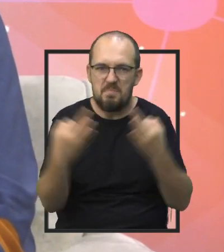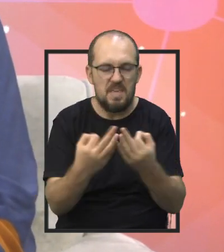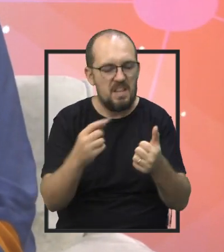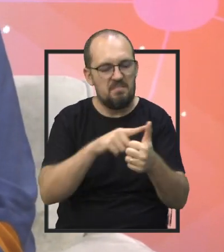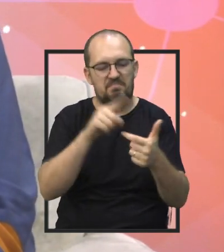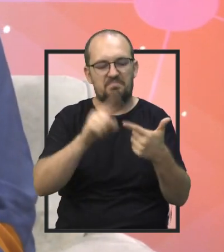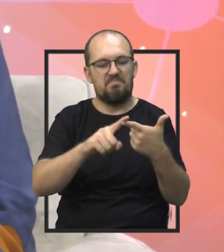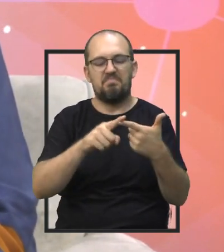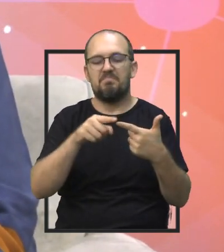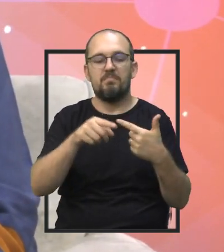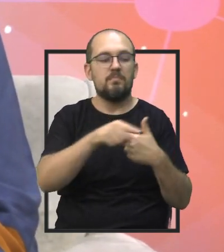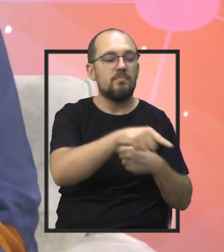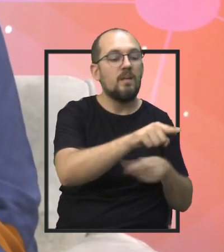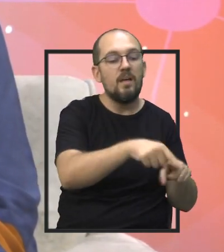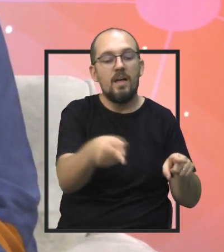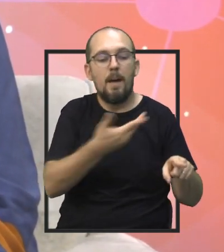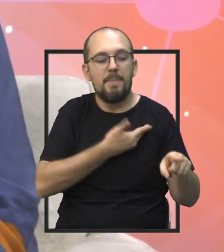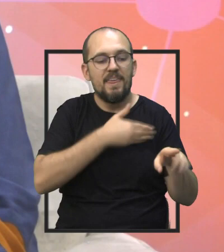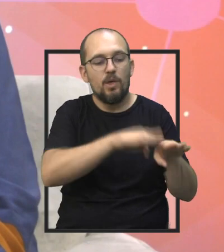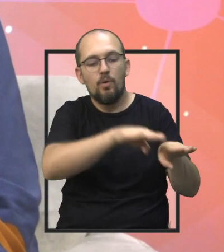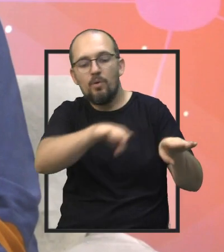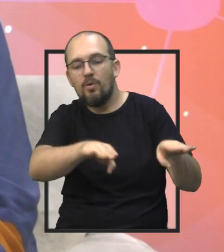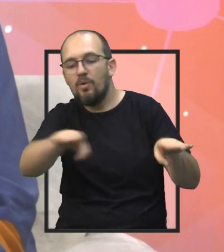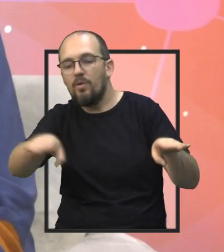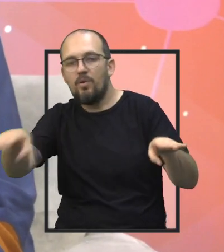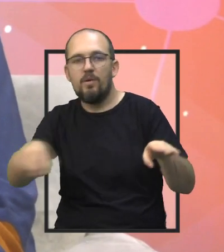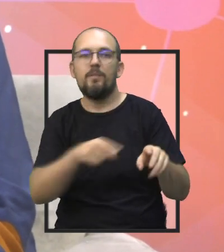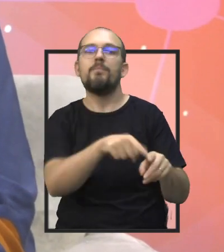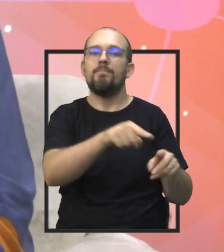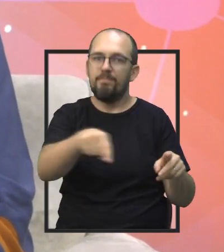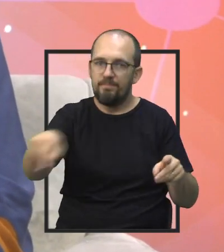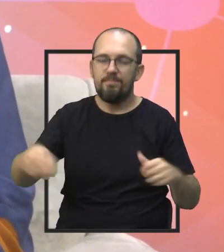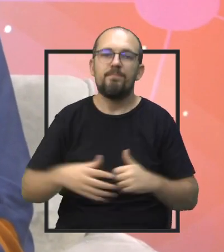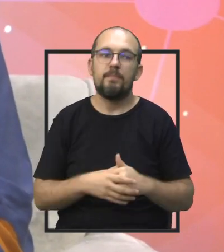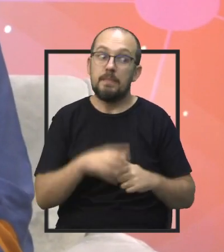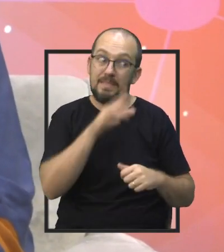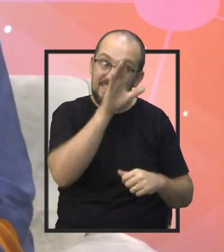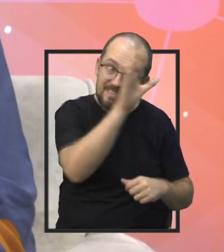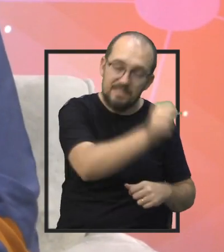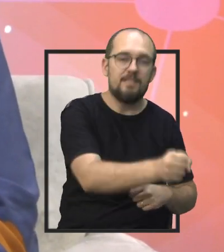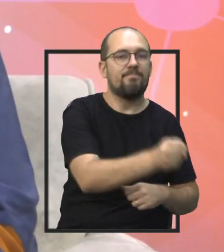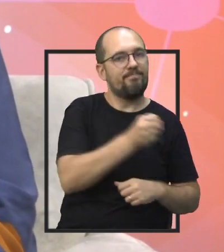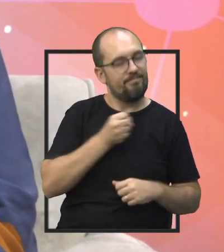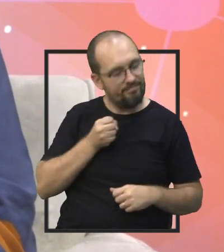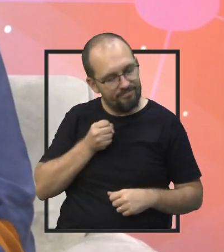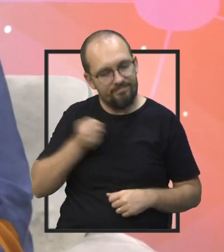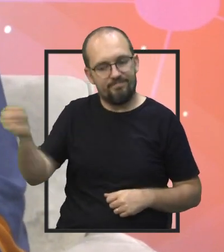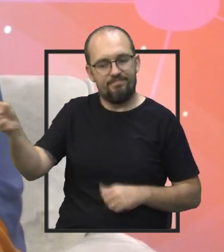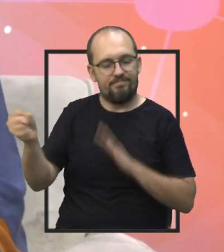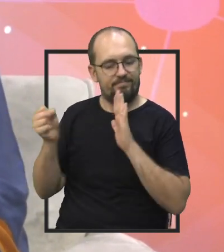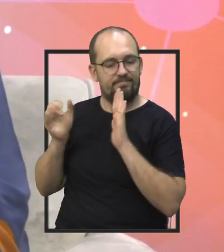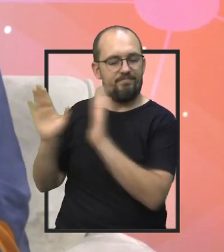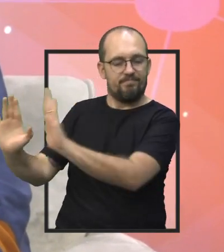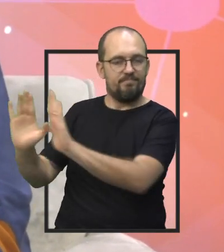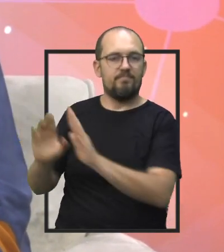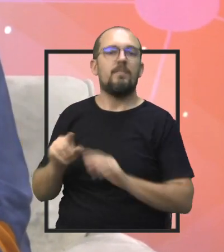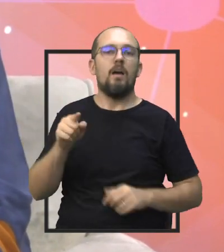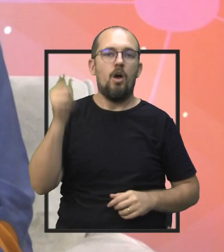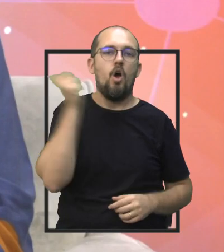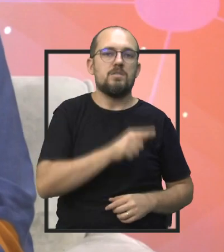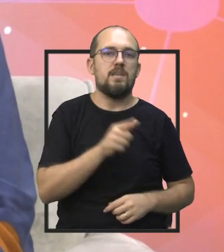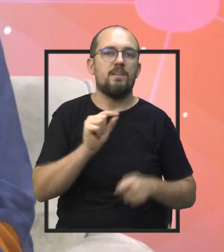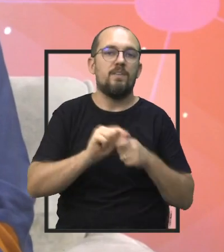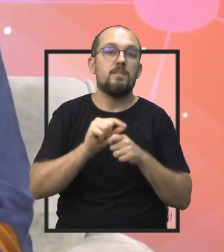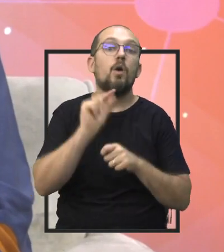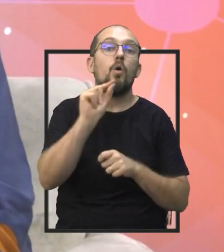família, do ciclo daquela criança. Então é necessário tirá-lo de cena, sem dúvidas. E a gente só consegue fazer